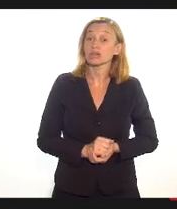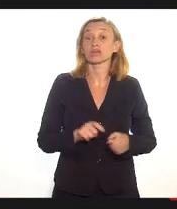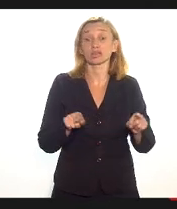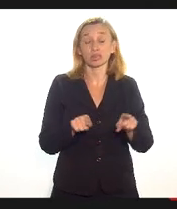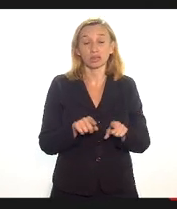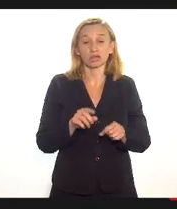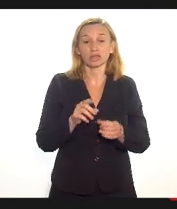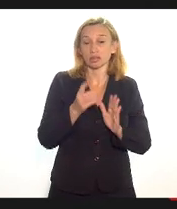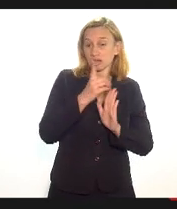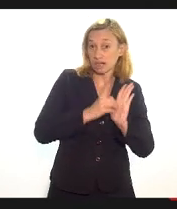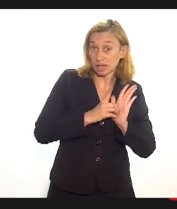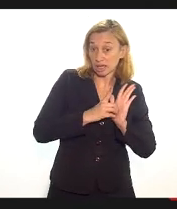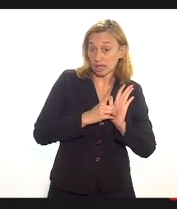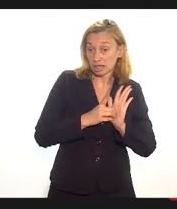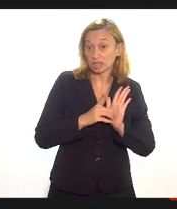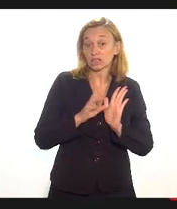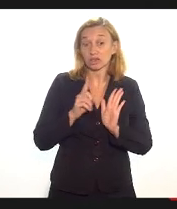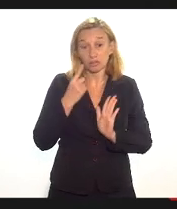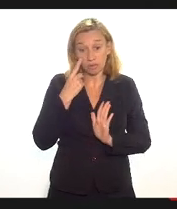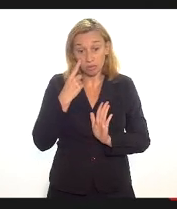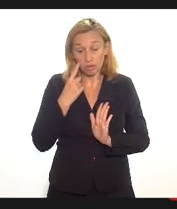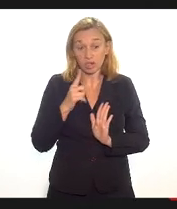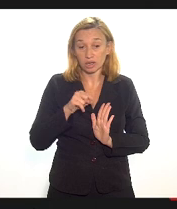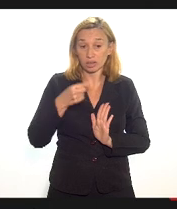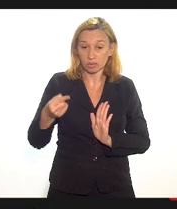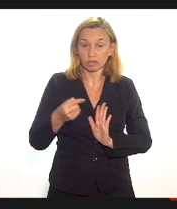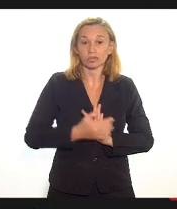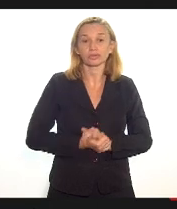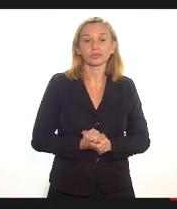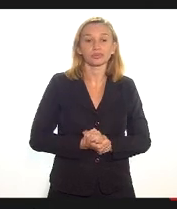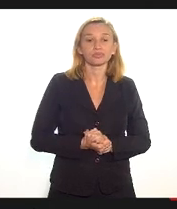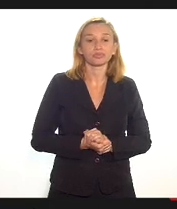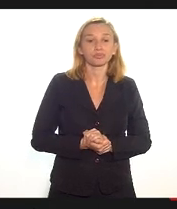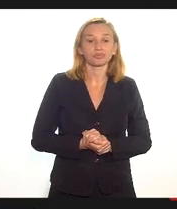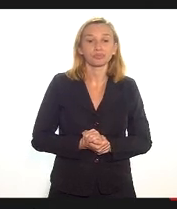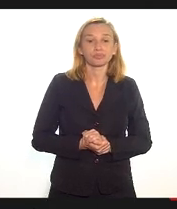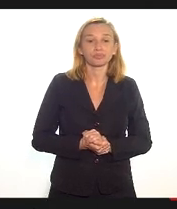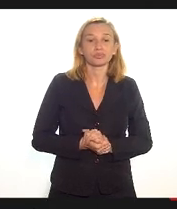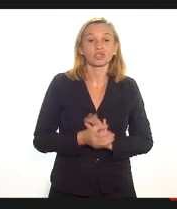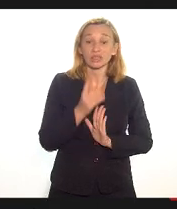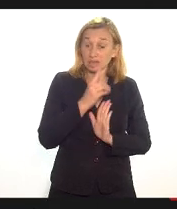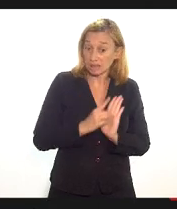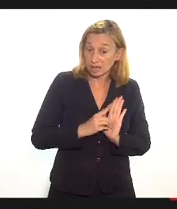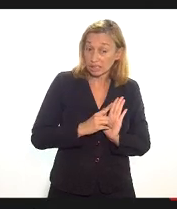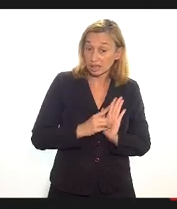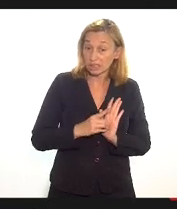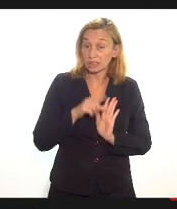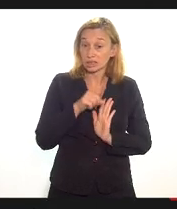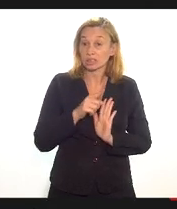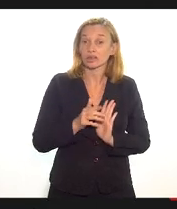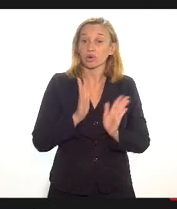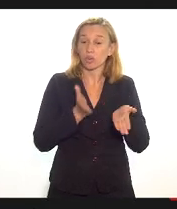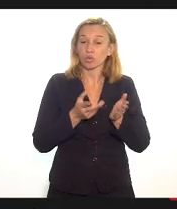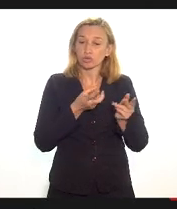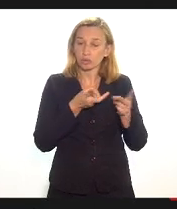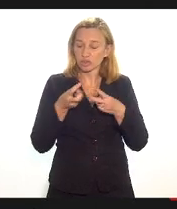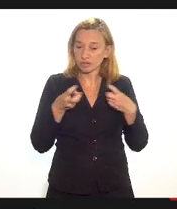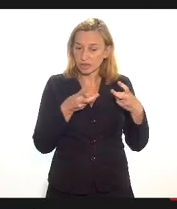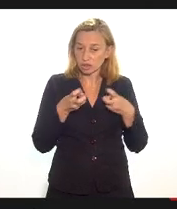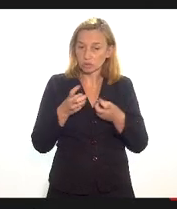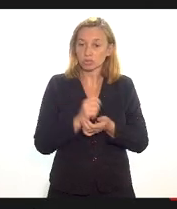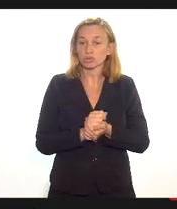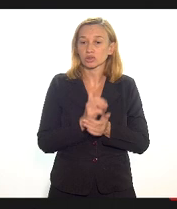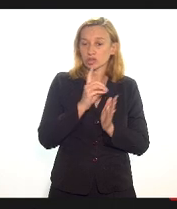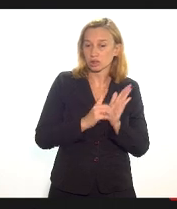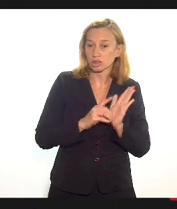do decreto que a gente vai vir a seguir. E esse decreto, e a gente hoje olhando, né, aqui